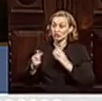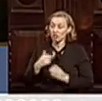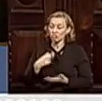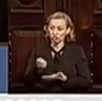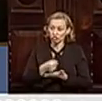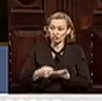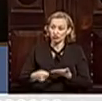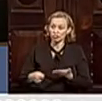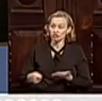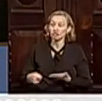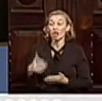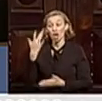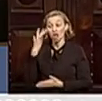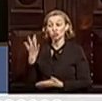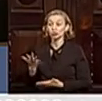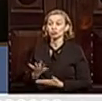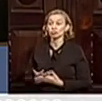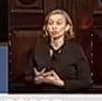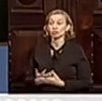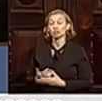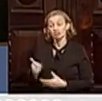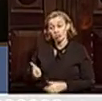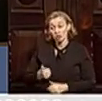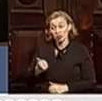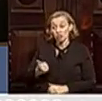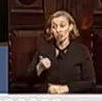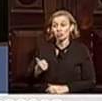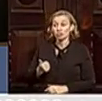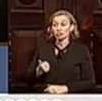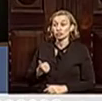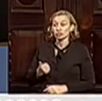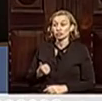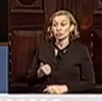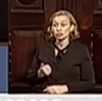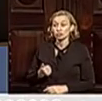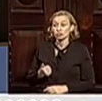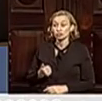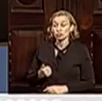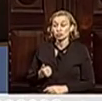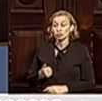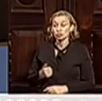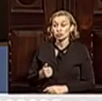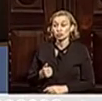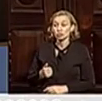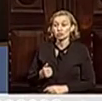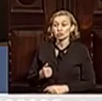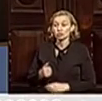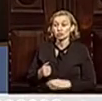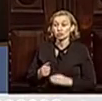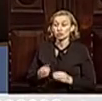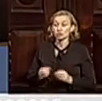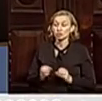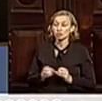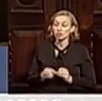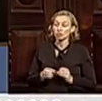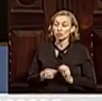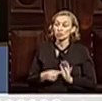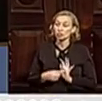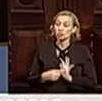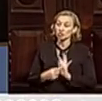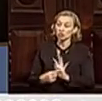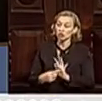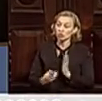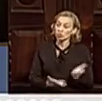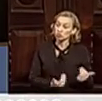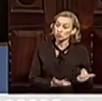mesmo, acho que é prudente e que nós queremos dividir com esses jovens não só a esperança que temos